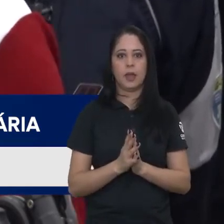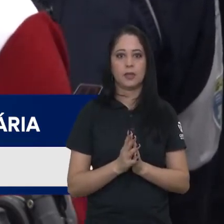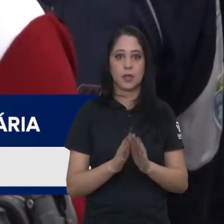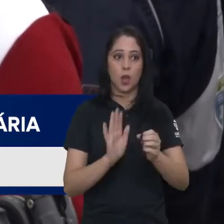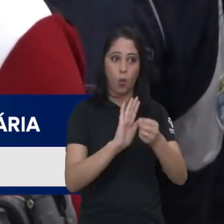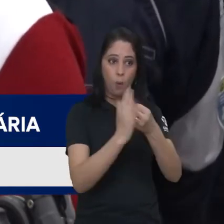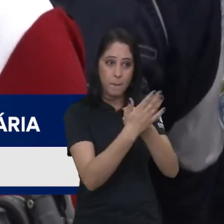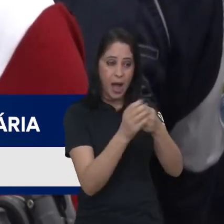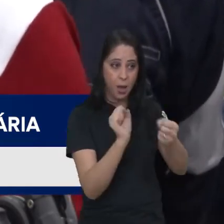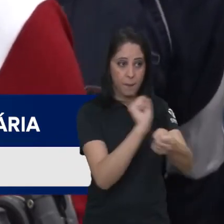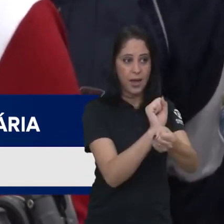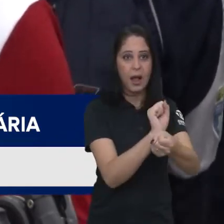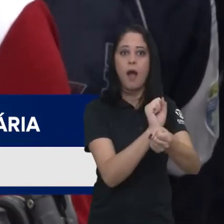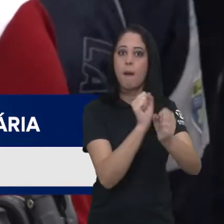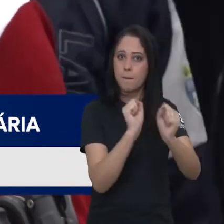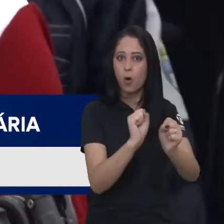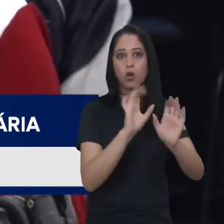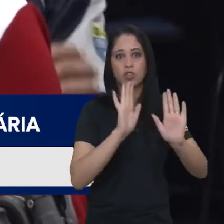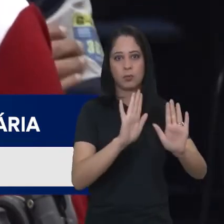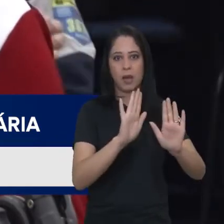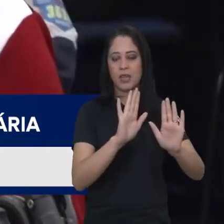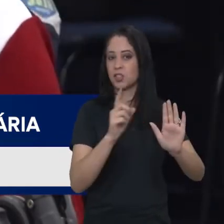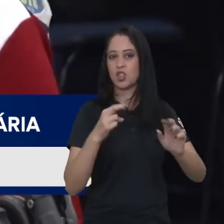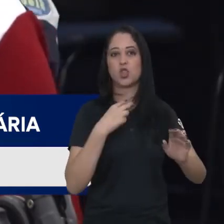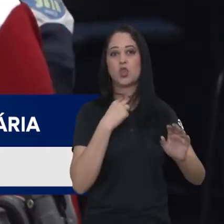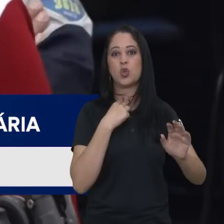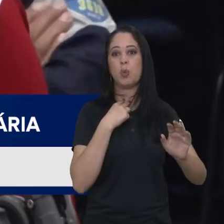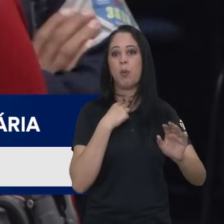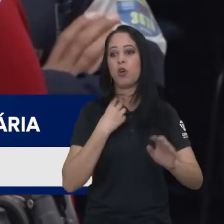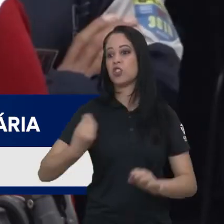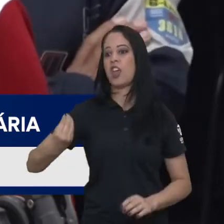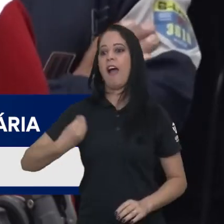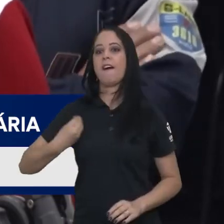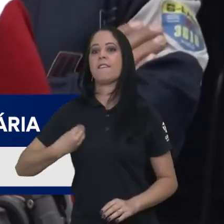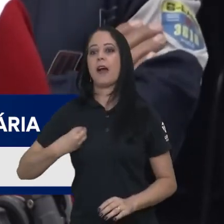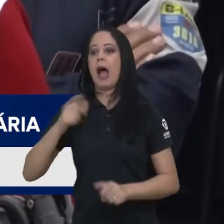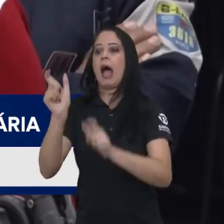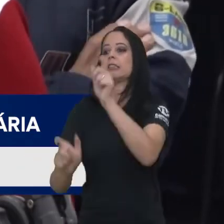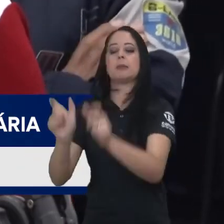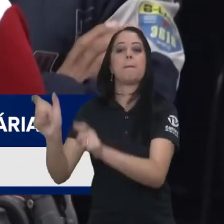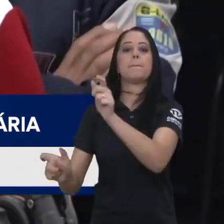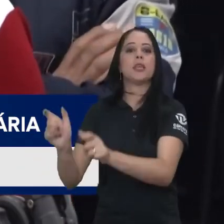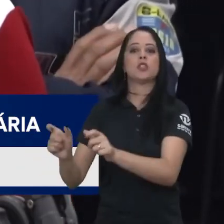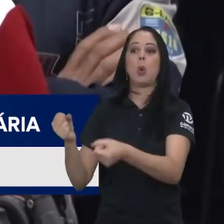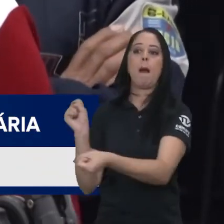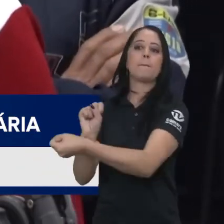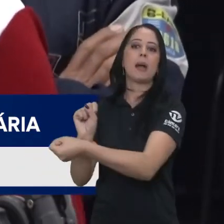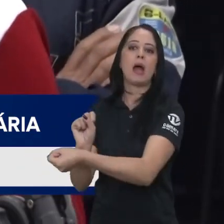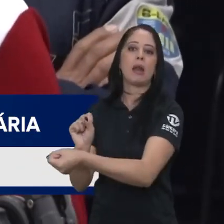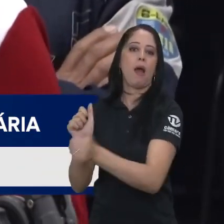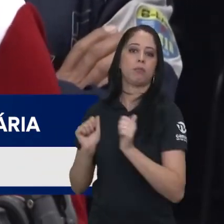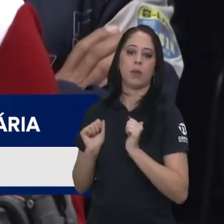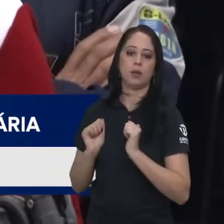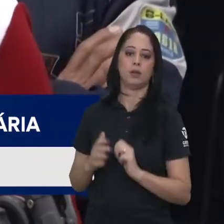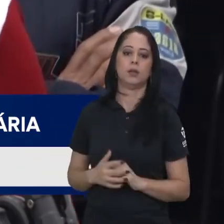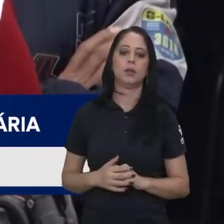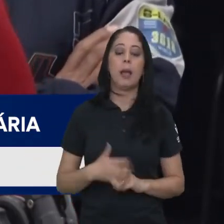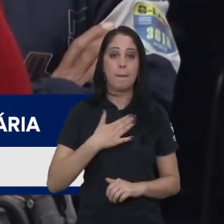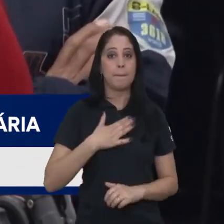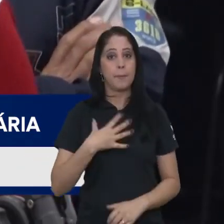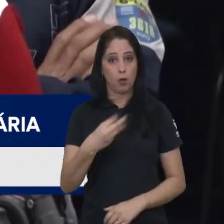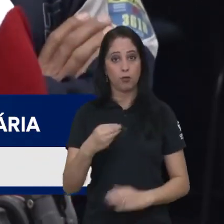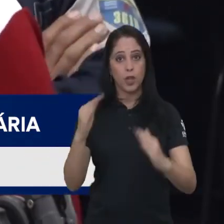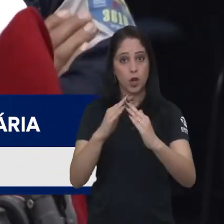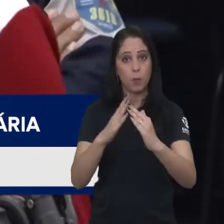congela a vida das pessoas. A gente tem filhos, netos. No meu caso, o cadastro desde 2014 onde meu filho morava